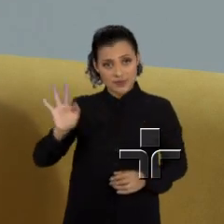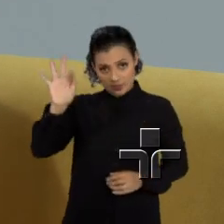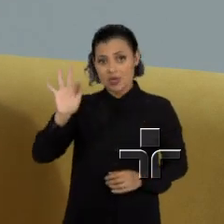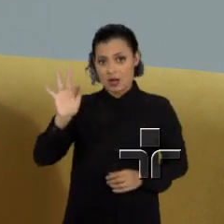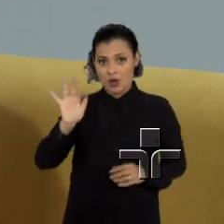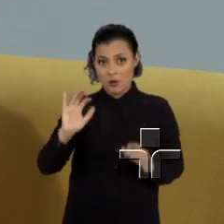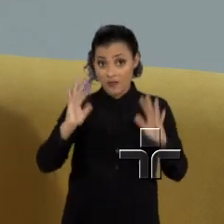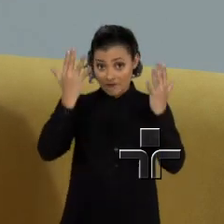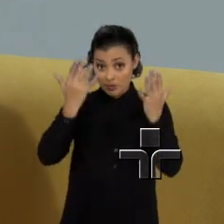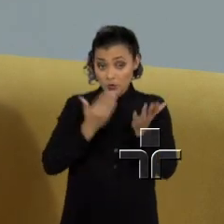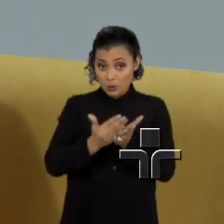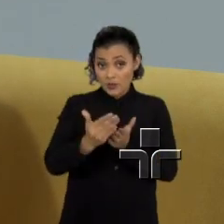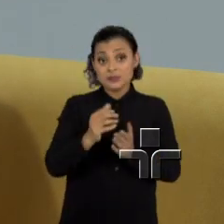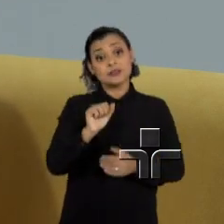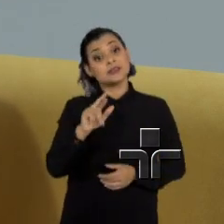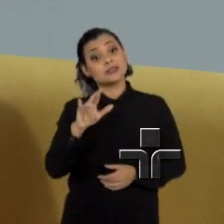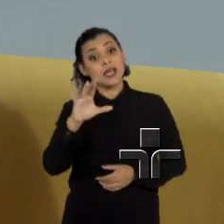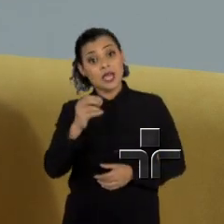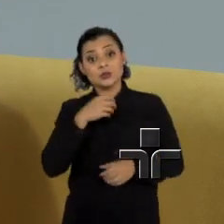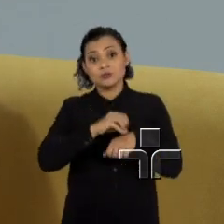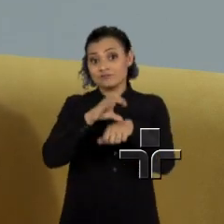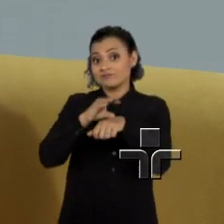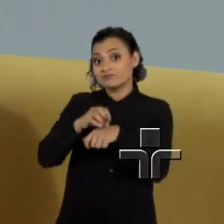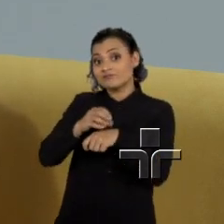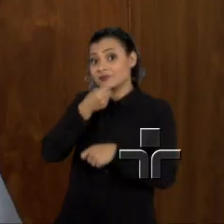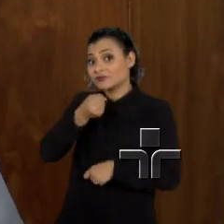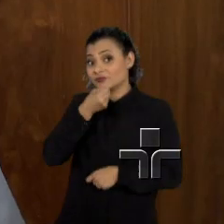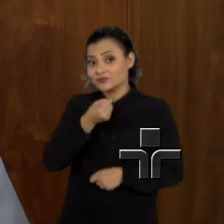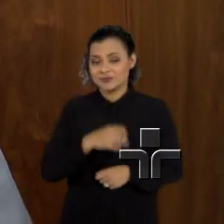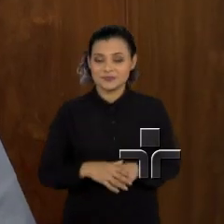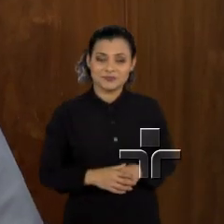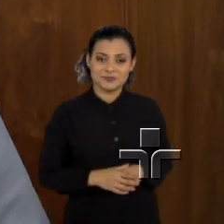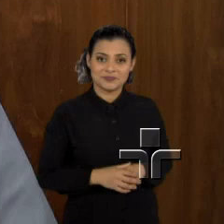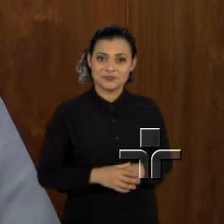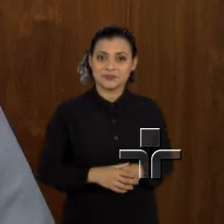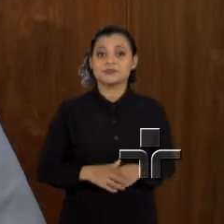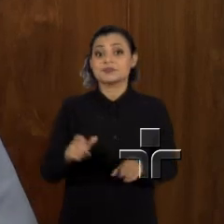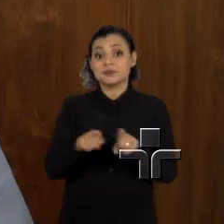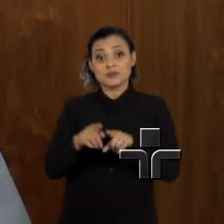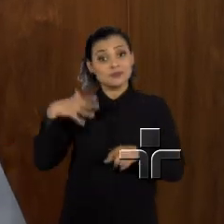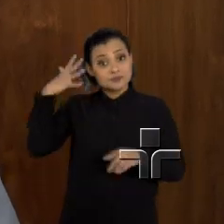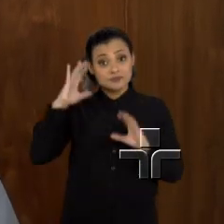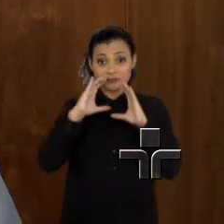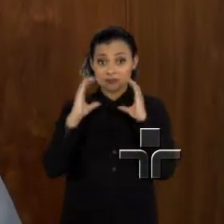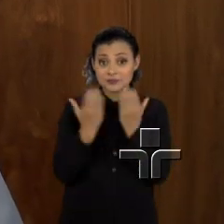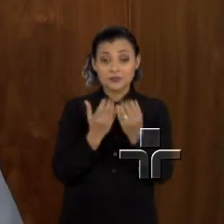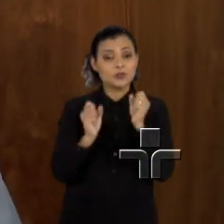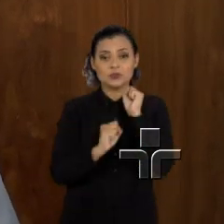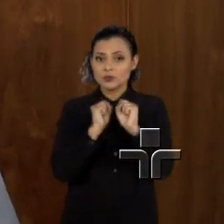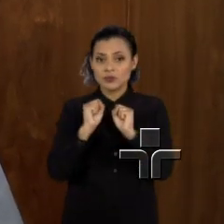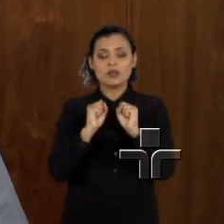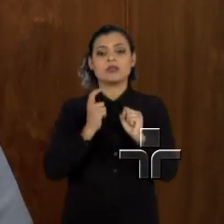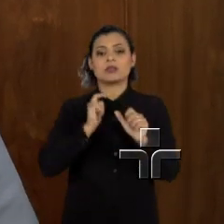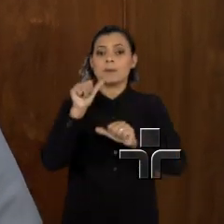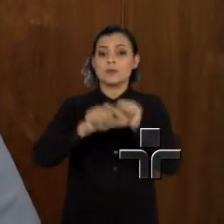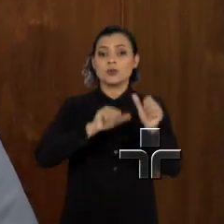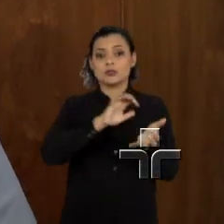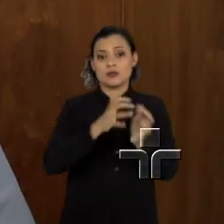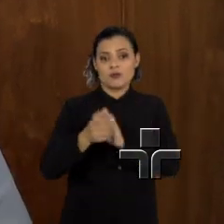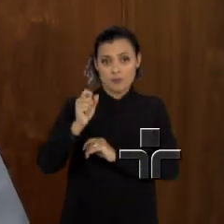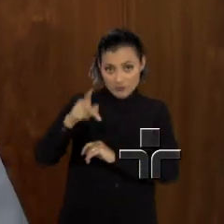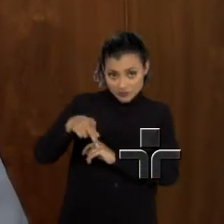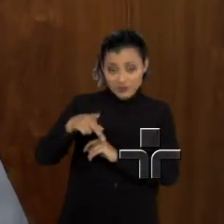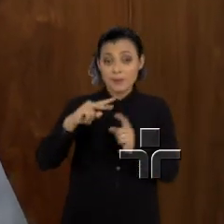Federal. E o repórter Sérgio Colassino tem mais informações. O simpósio aborda as mudanças na Previdência sob